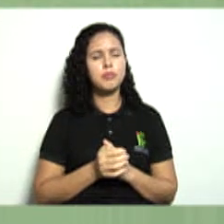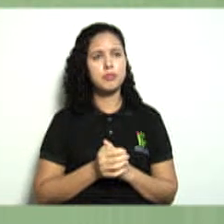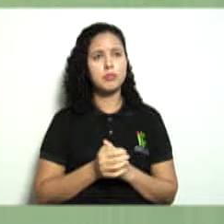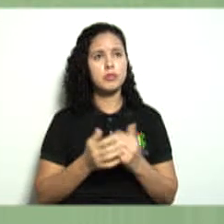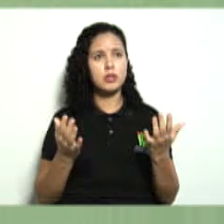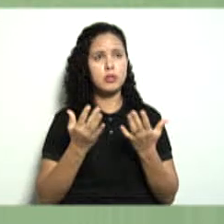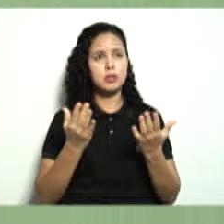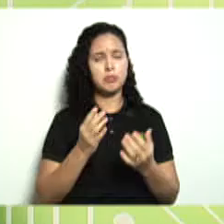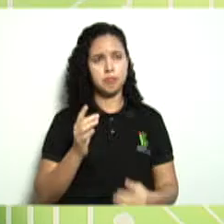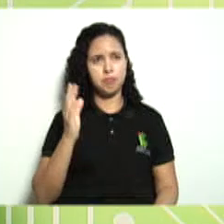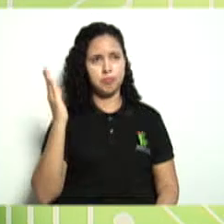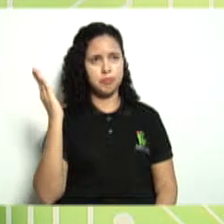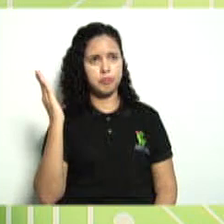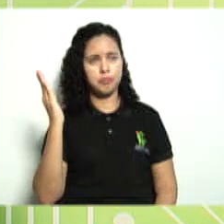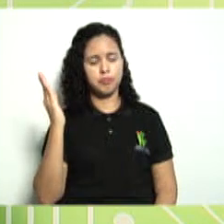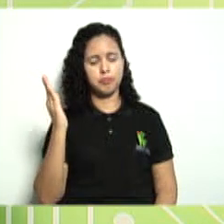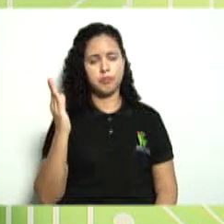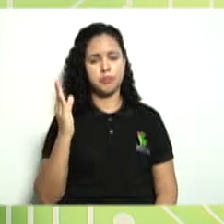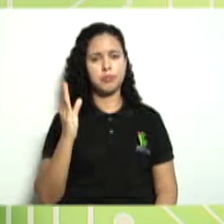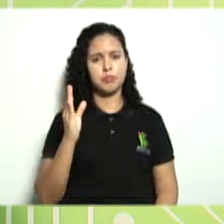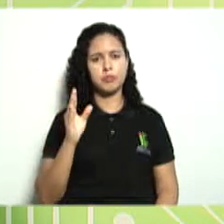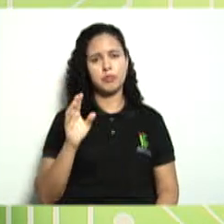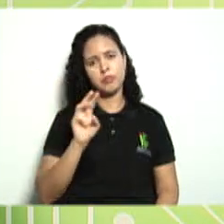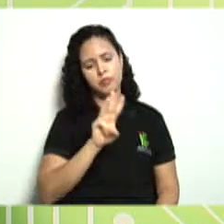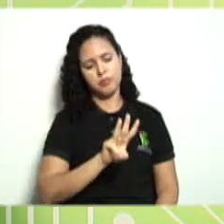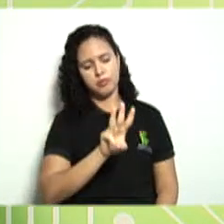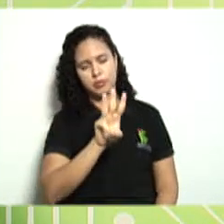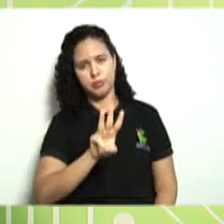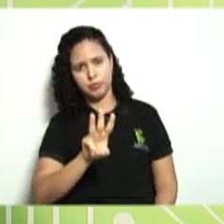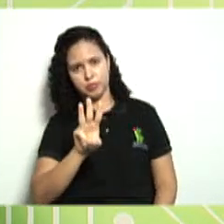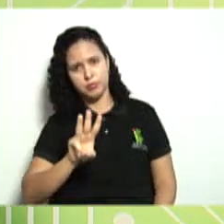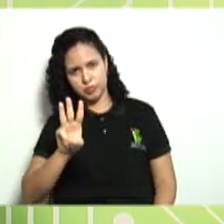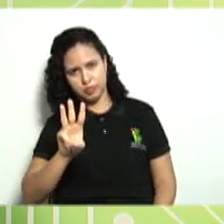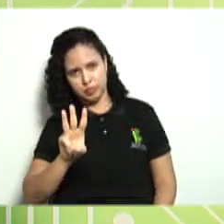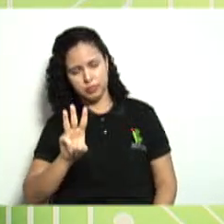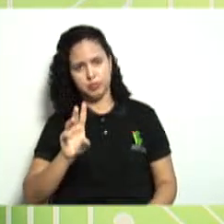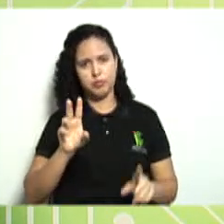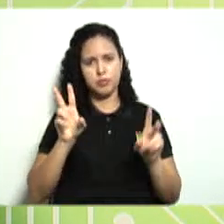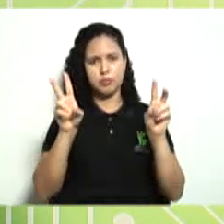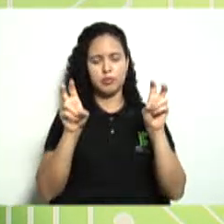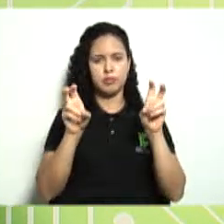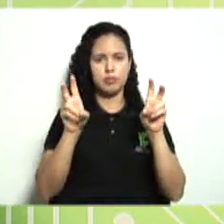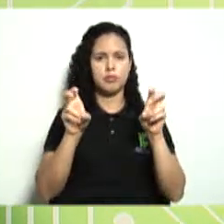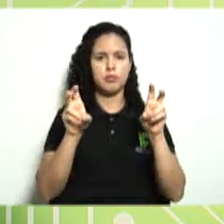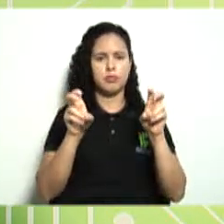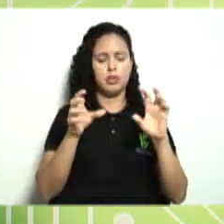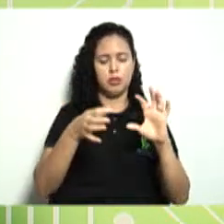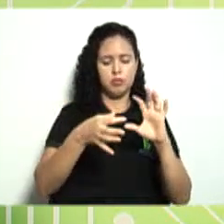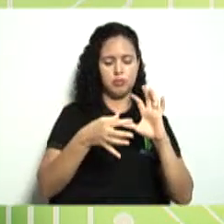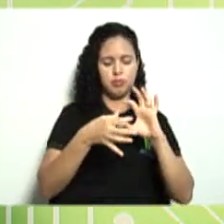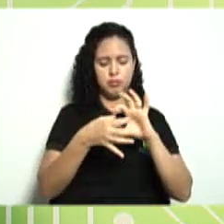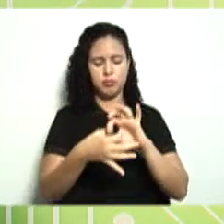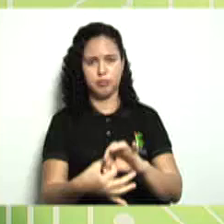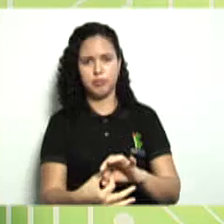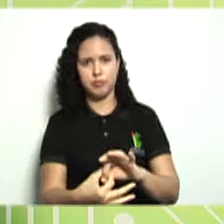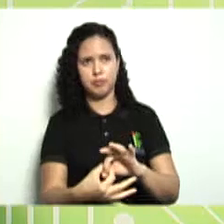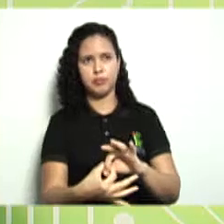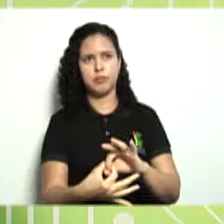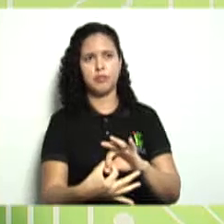hiperlink. Hiperlink, gente, ó, de forma bem clara, ele está o quê? Ligando algo,